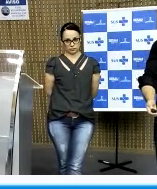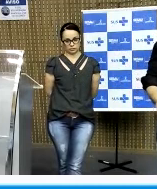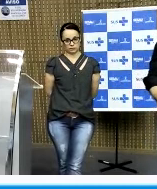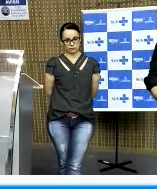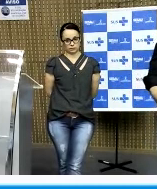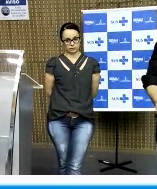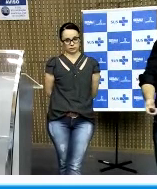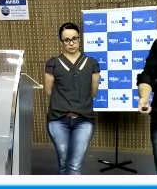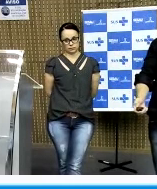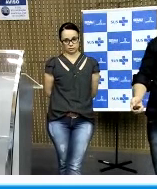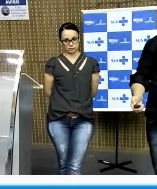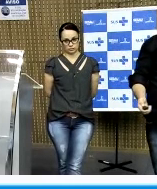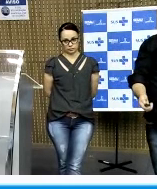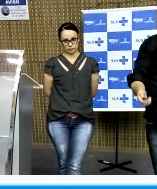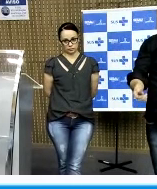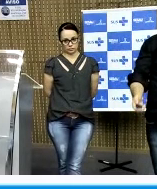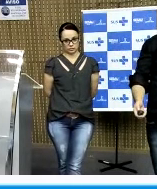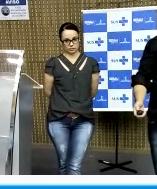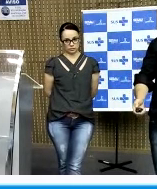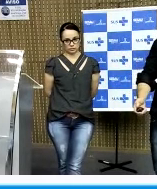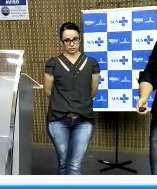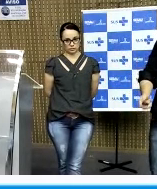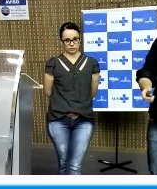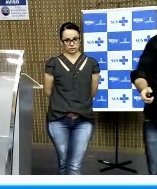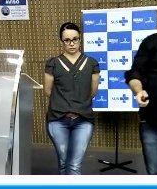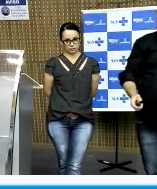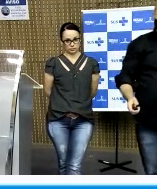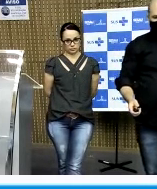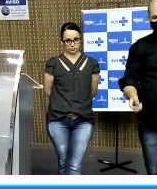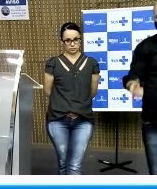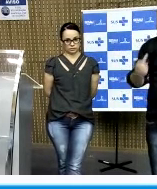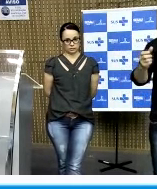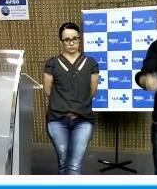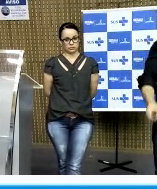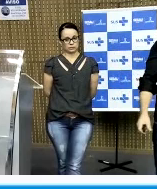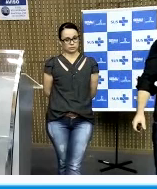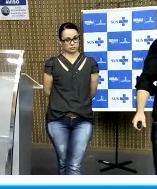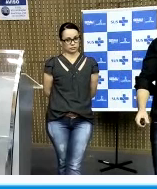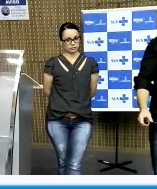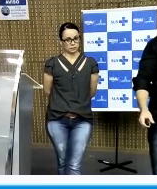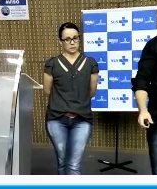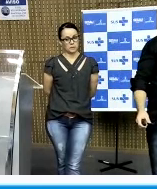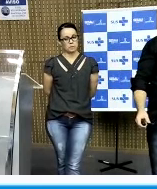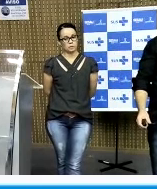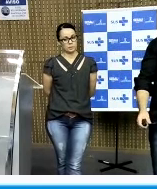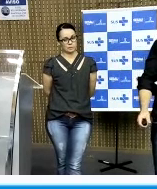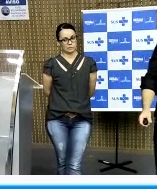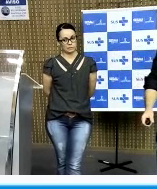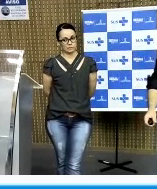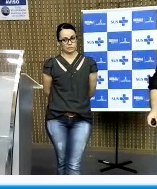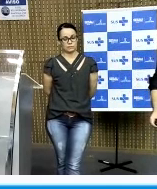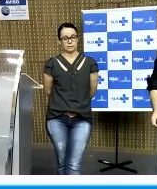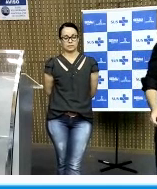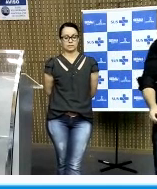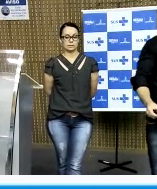de 55 atuais. A saúde do idoso, consulta médica de enfermagem, nessa faixa etária acima de